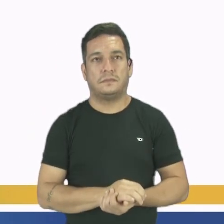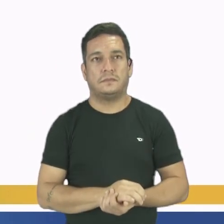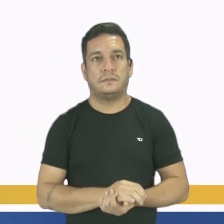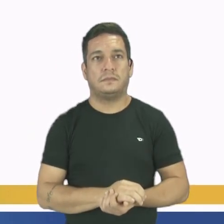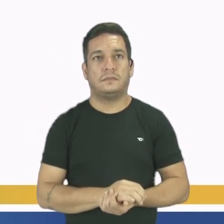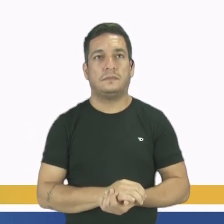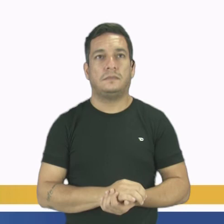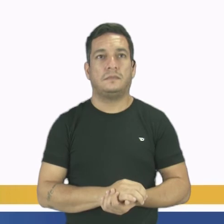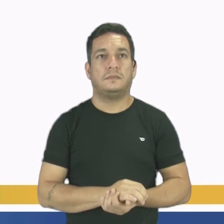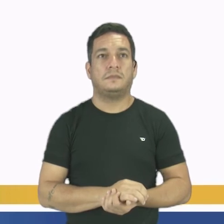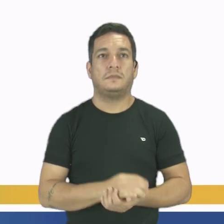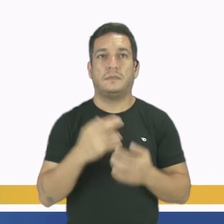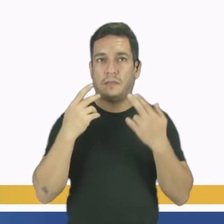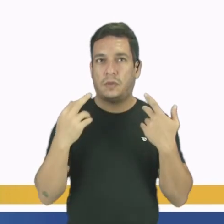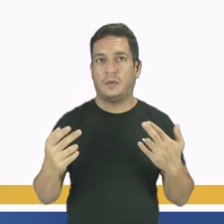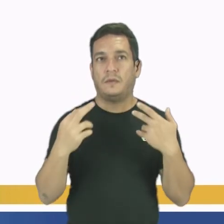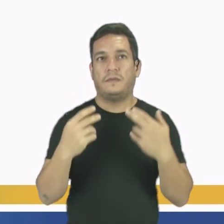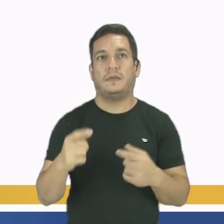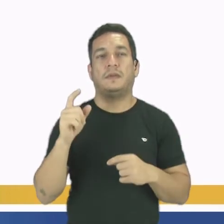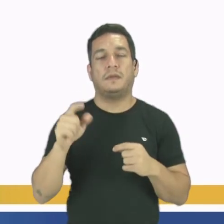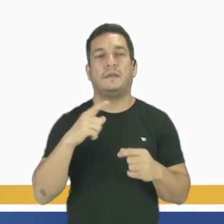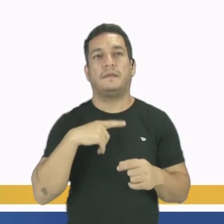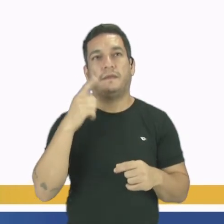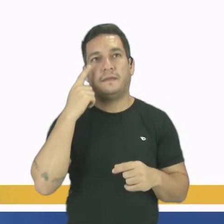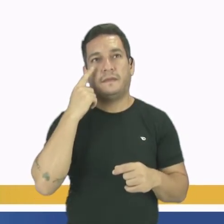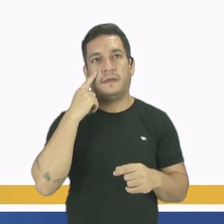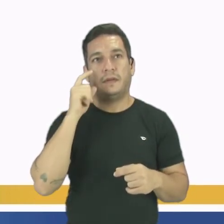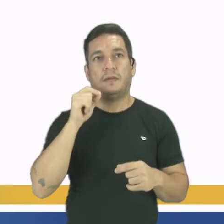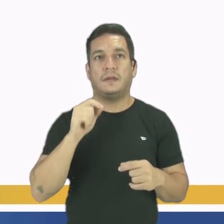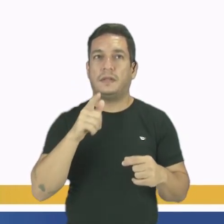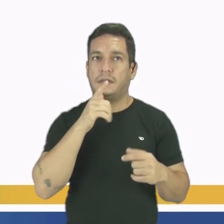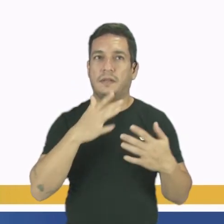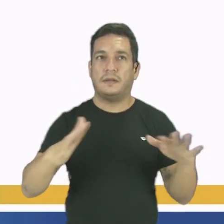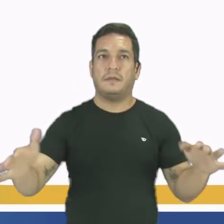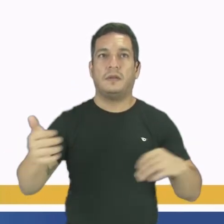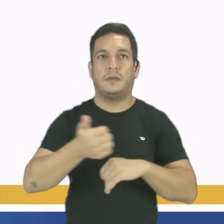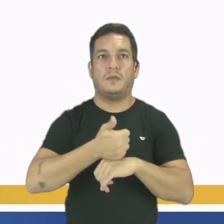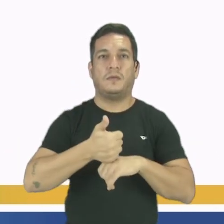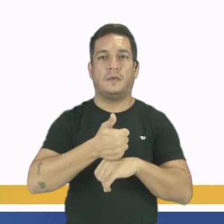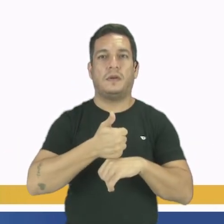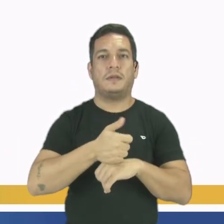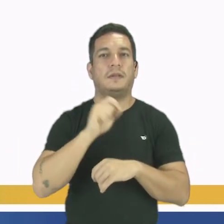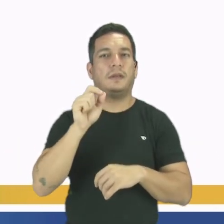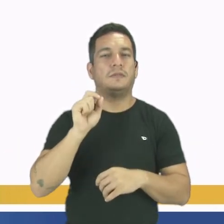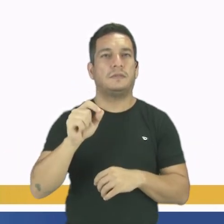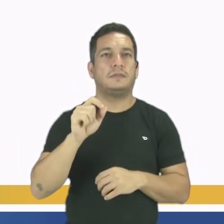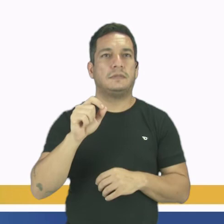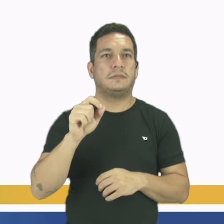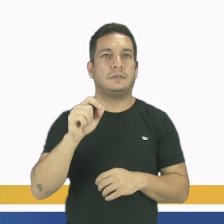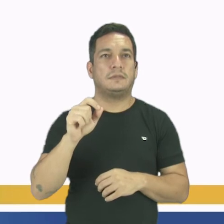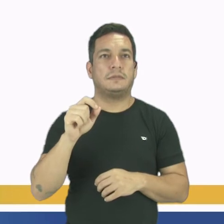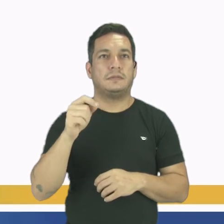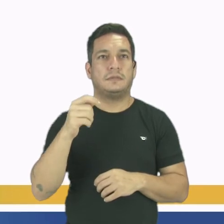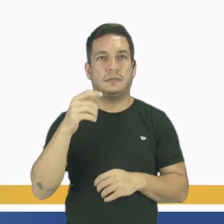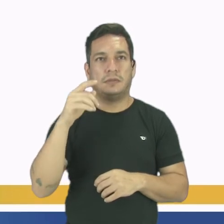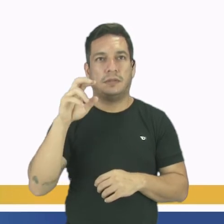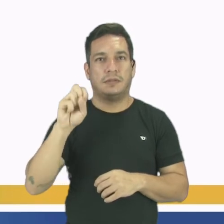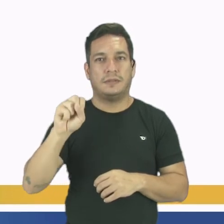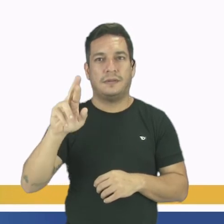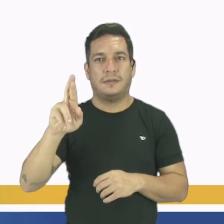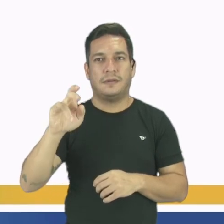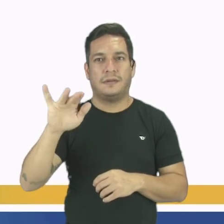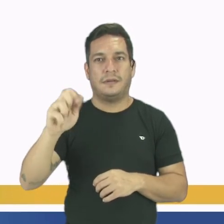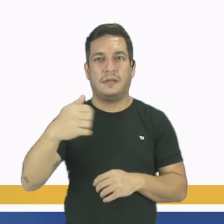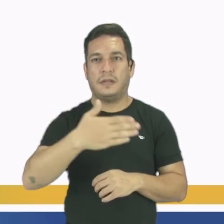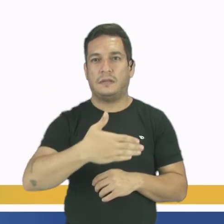a novidade é o seguinte: a novidade veio dar à praia, na qualidade rara de sereia, metade um busto de